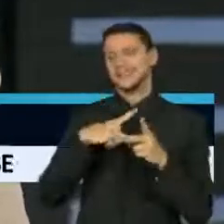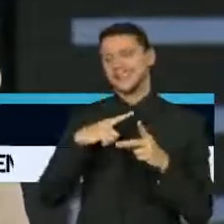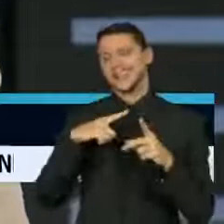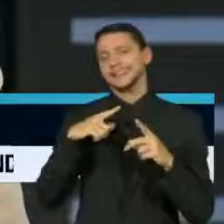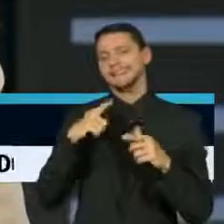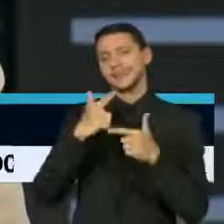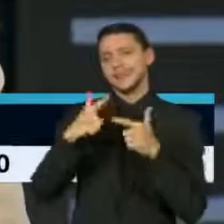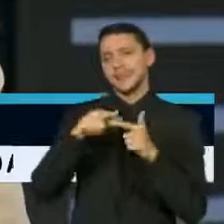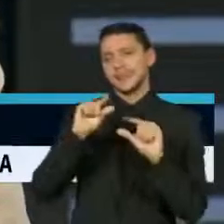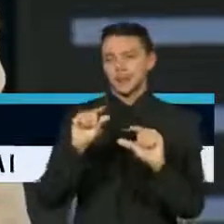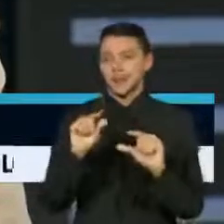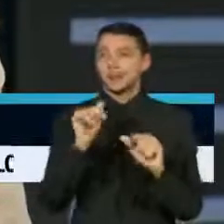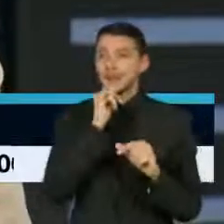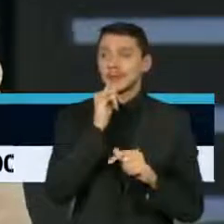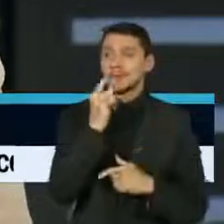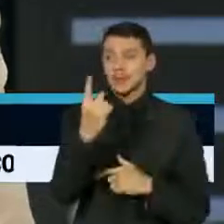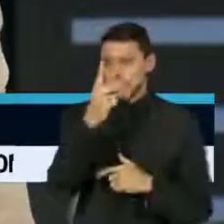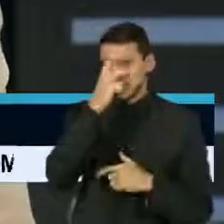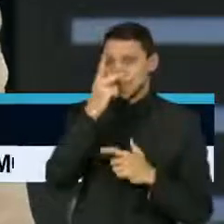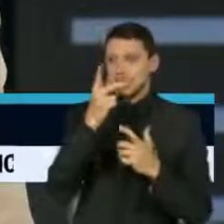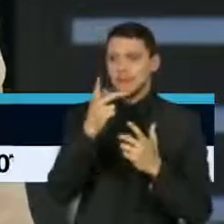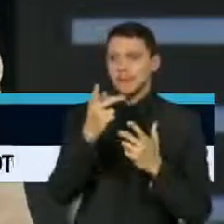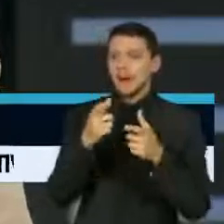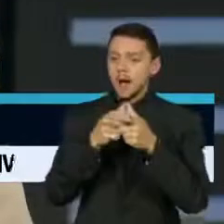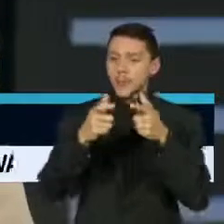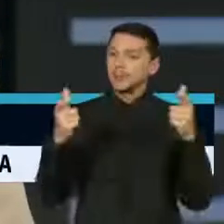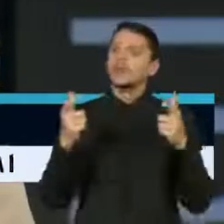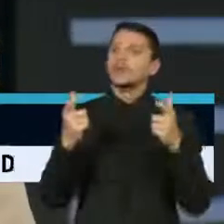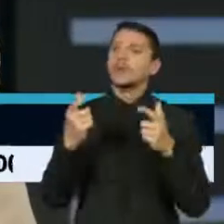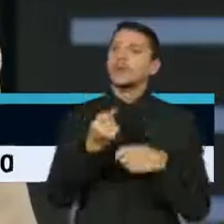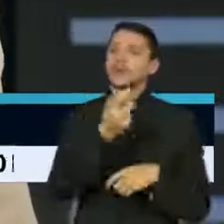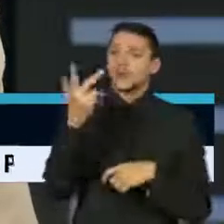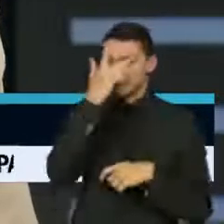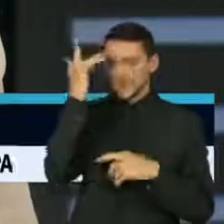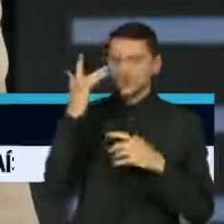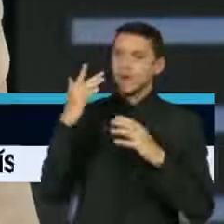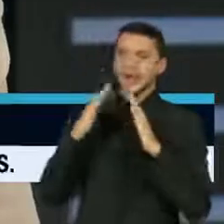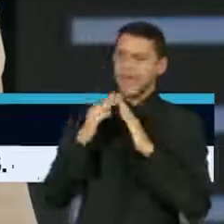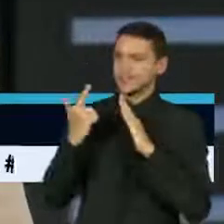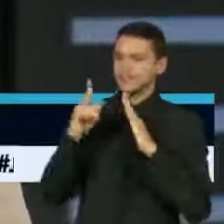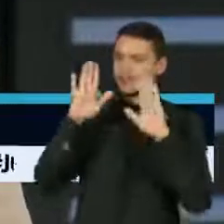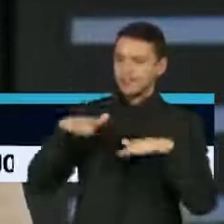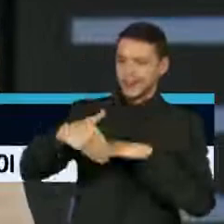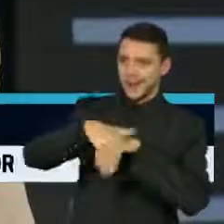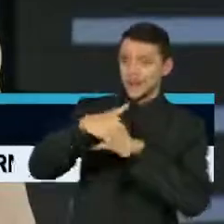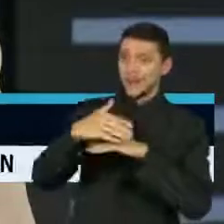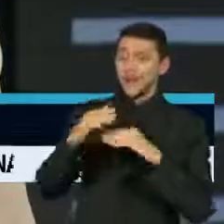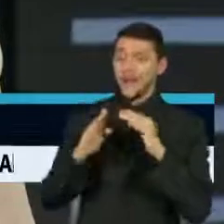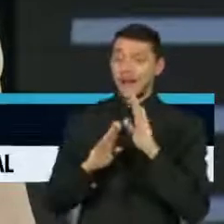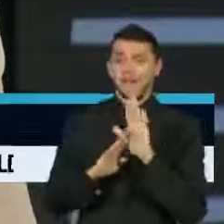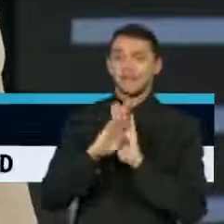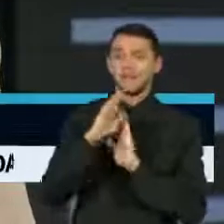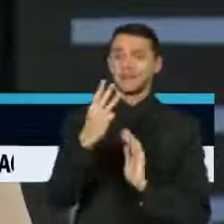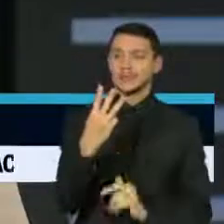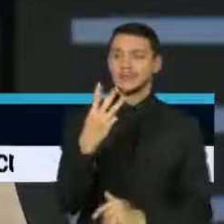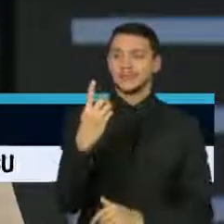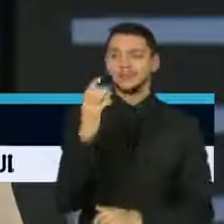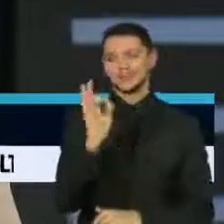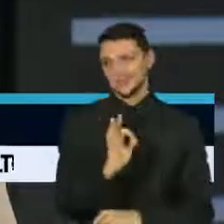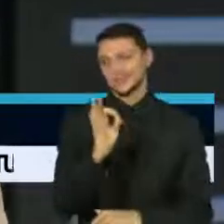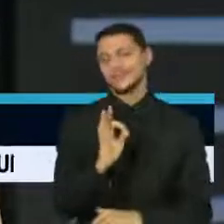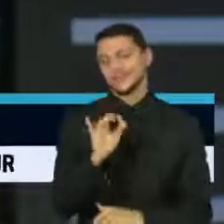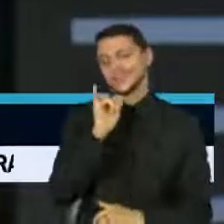nós temos que ver um crescimento e morador de rua na cidade de São Paulo e tem um por cento ser lamentável e triste de ver